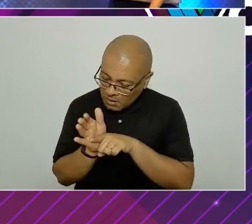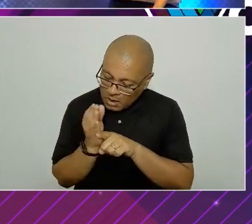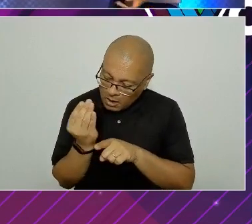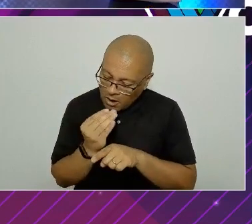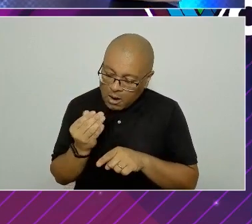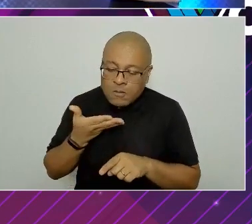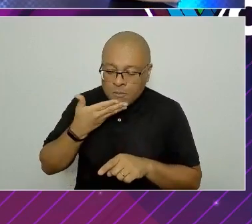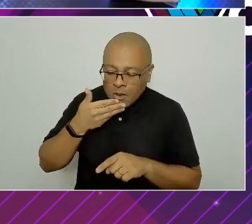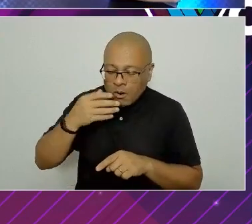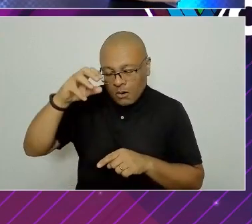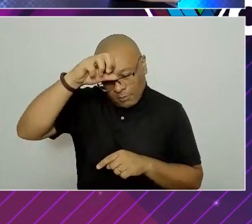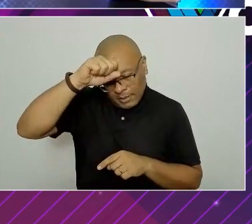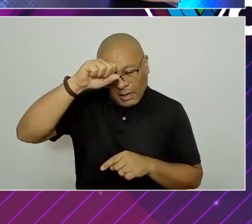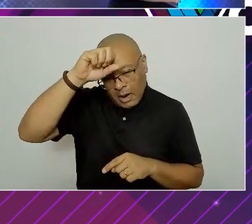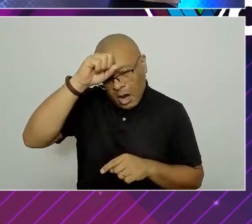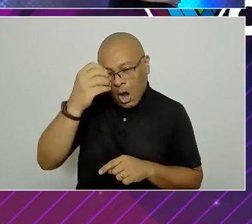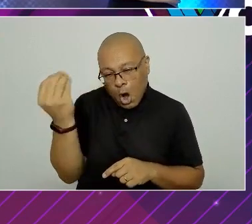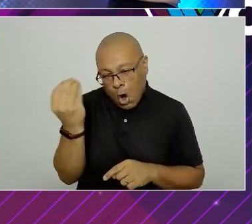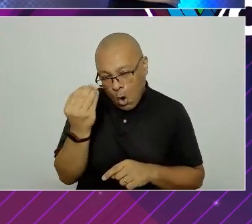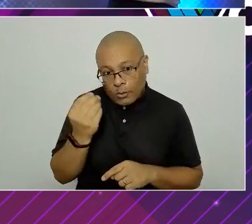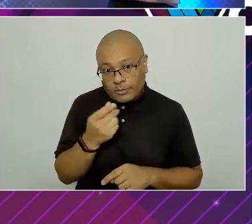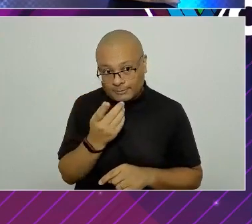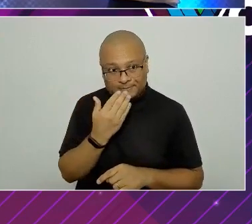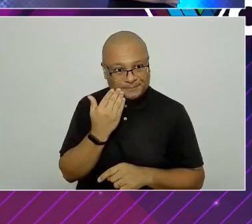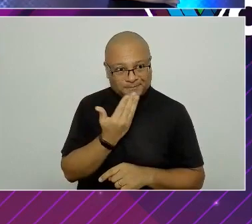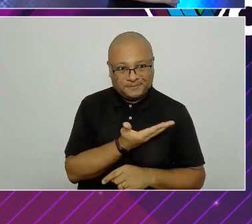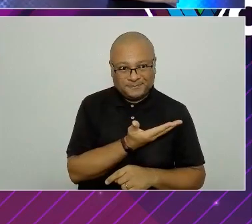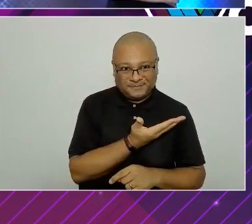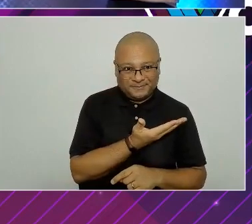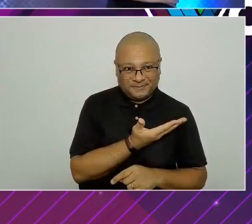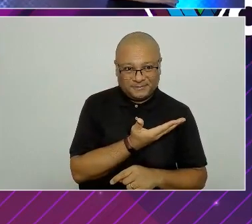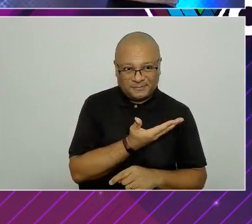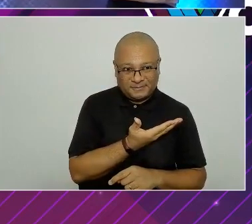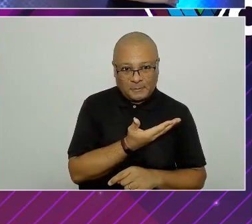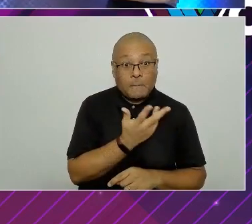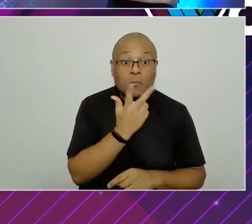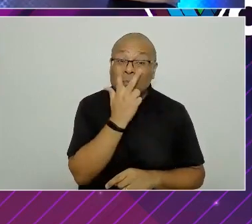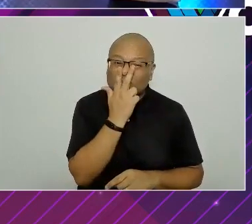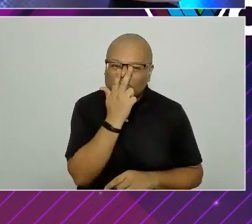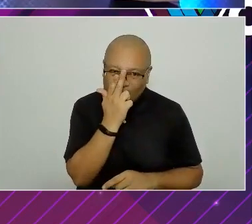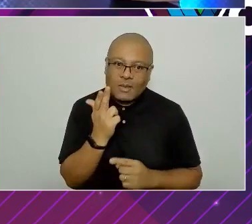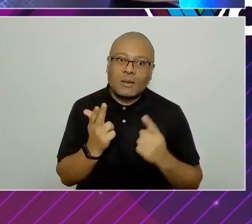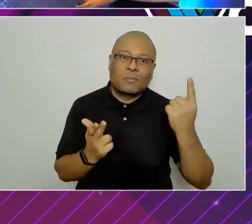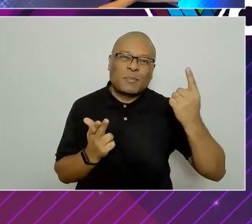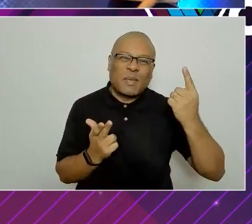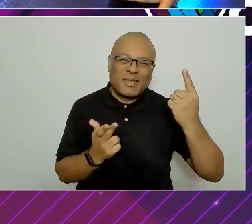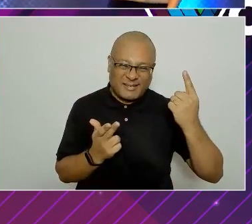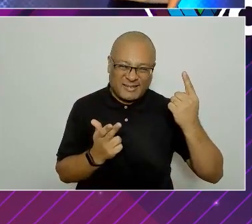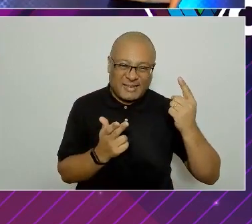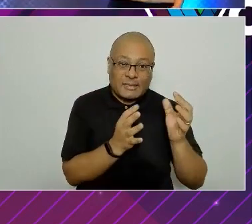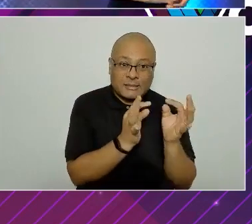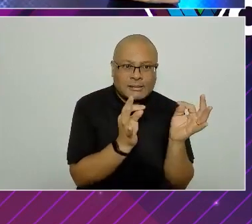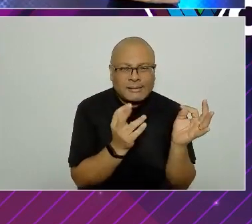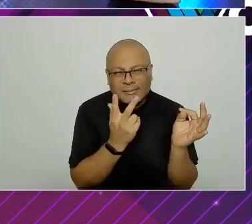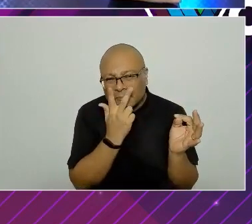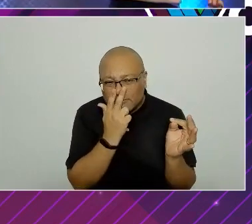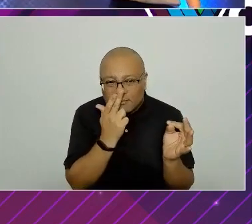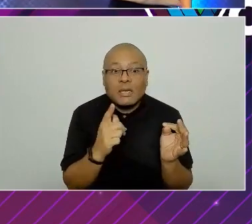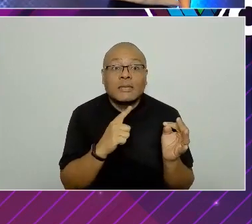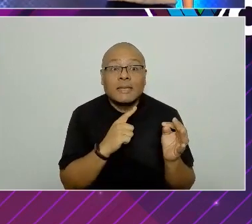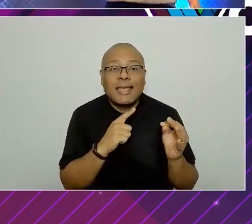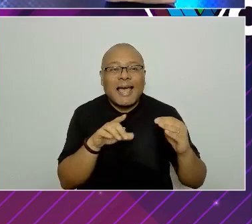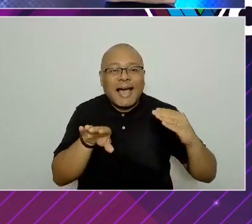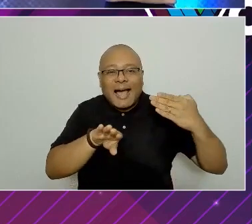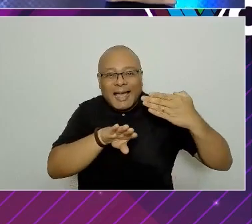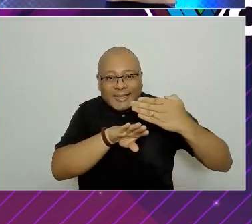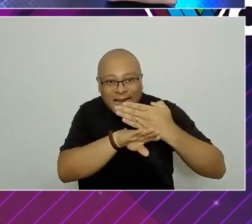esses modelos. E esse modelo que eu trouxe aqui, apesar de ter uma similaridade com o anterior, que continua tendo as camadas que eu mostrei, que é a